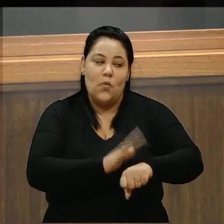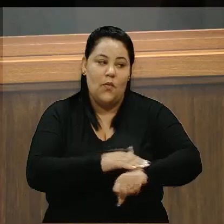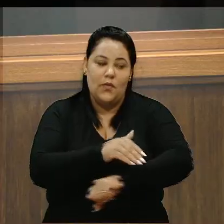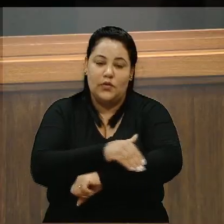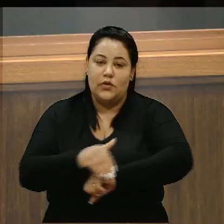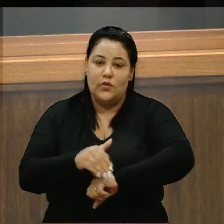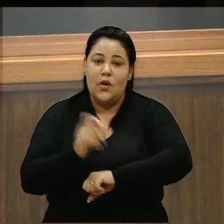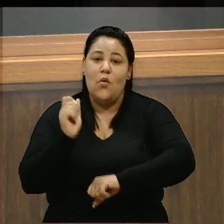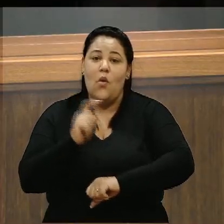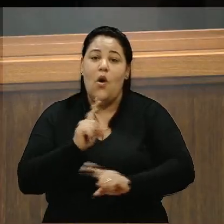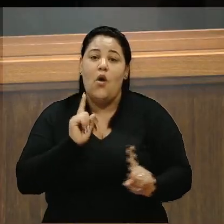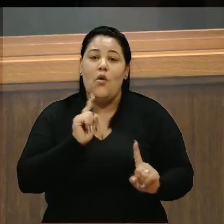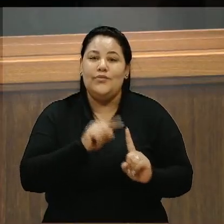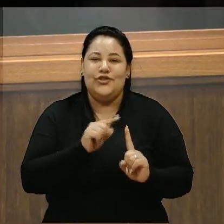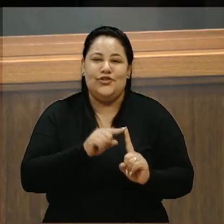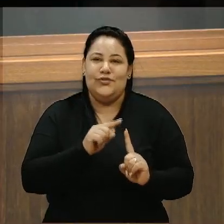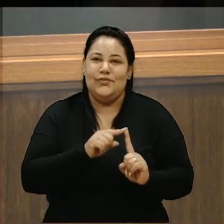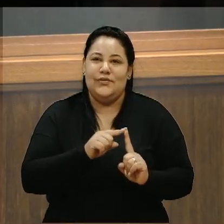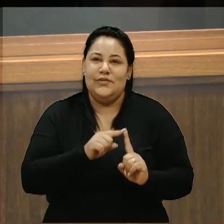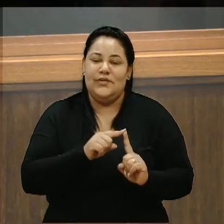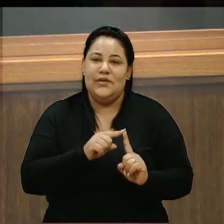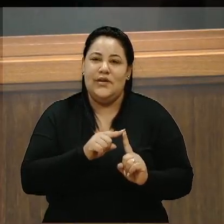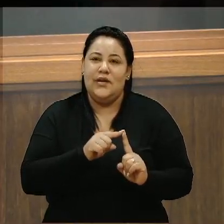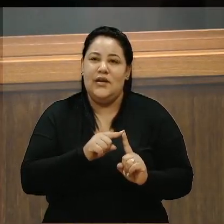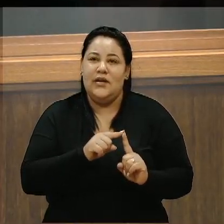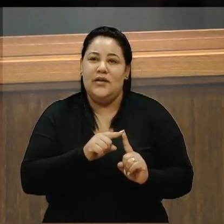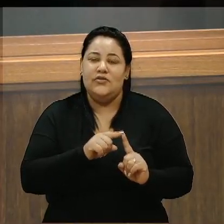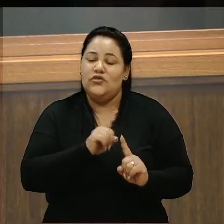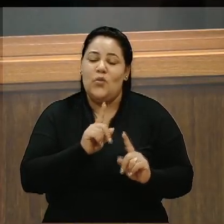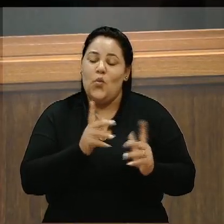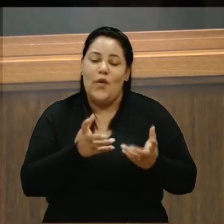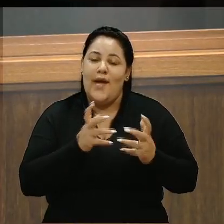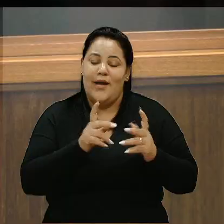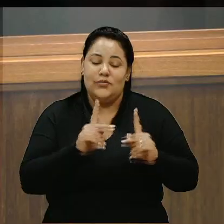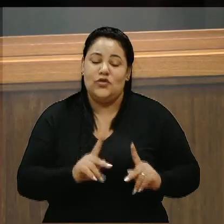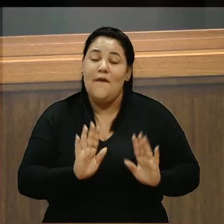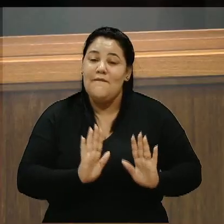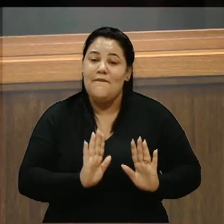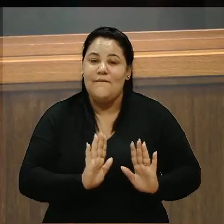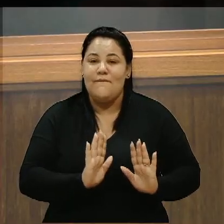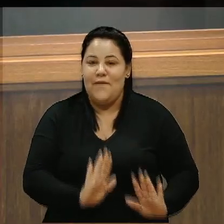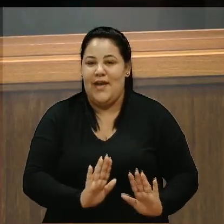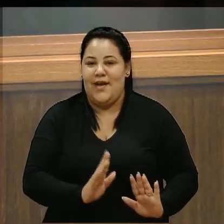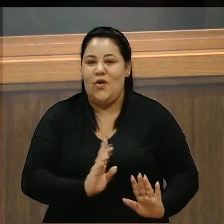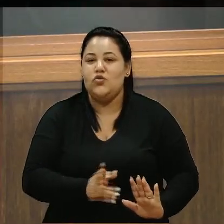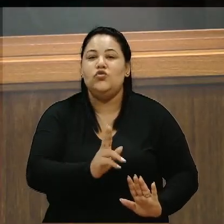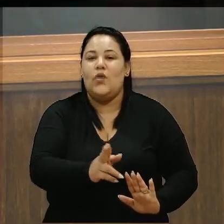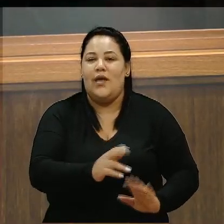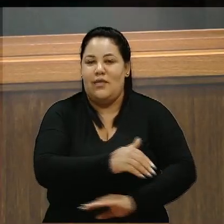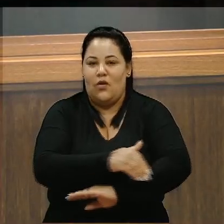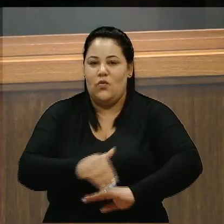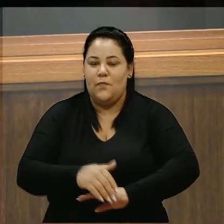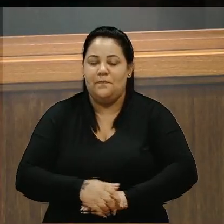objetivo? Que essas pessoas não fiquem fixas na rua. E aqui tem um dado de